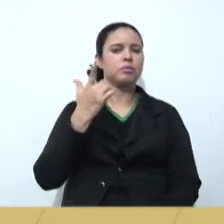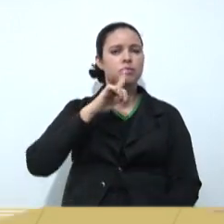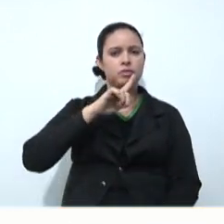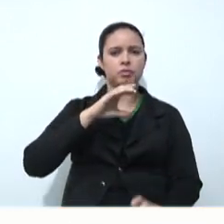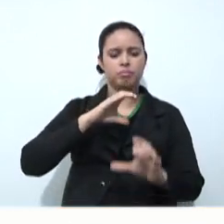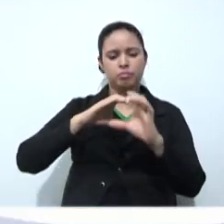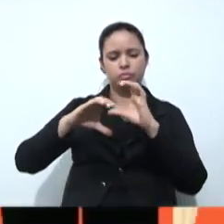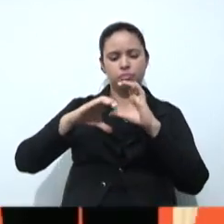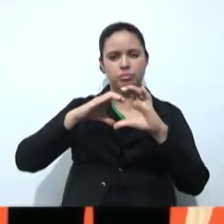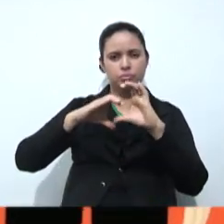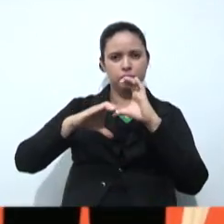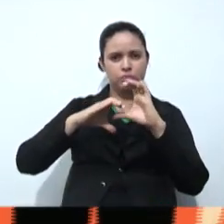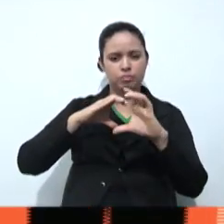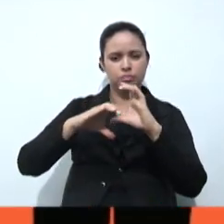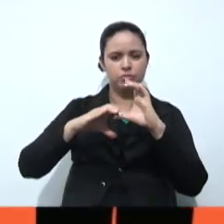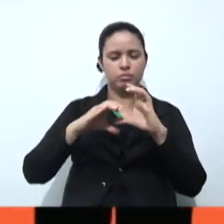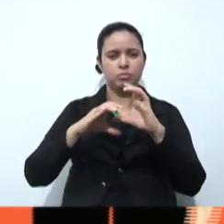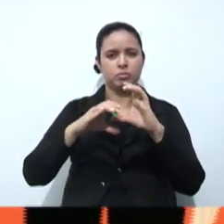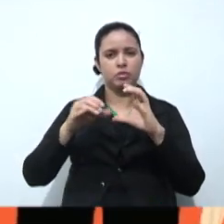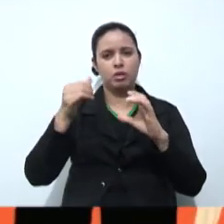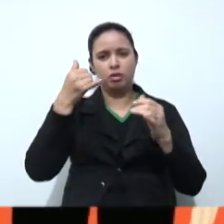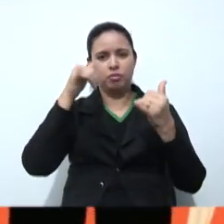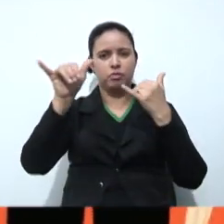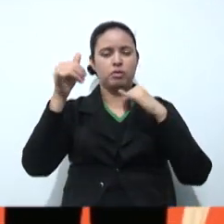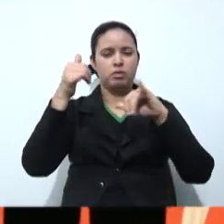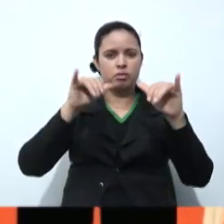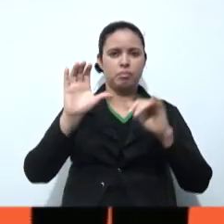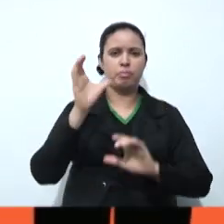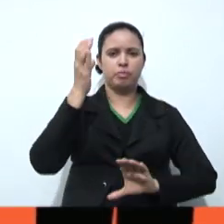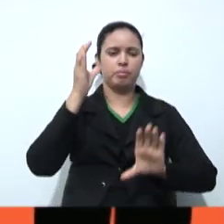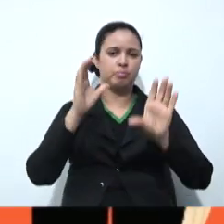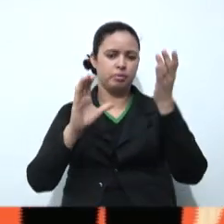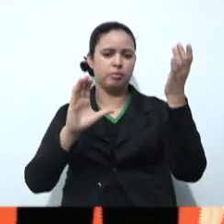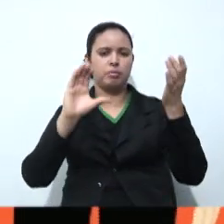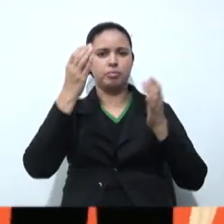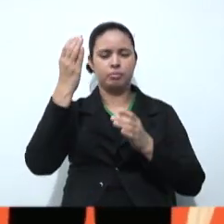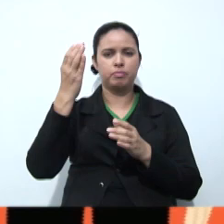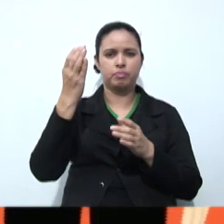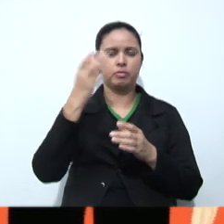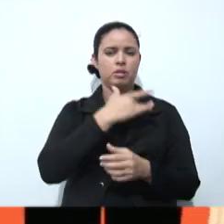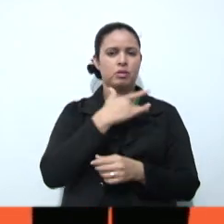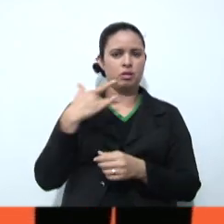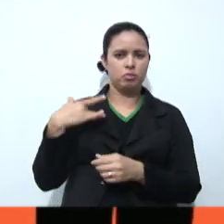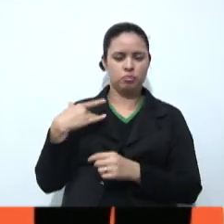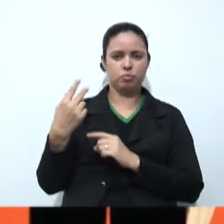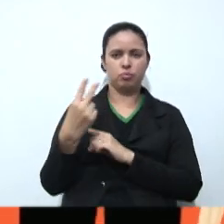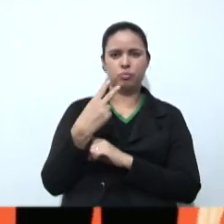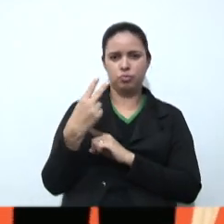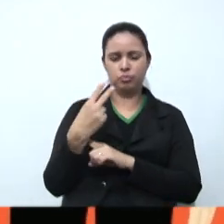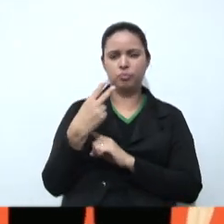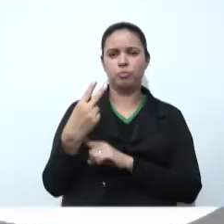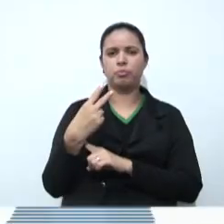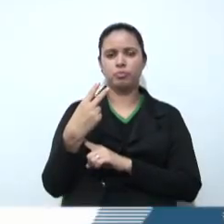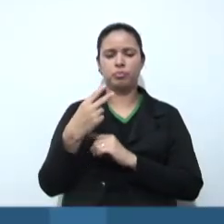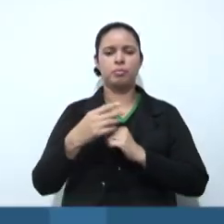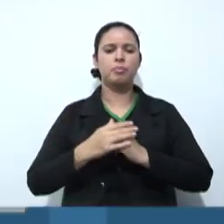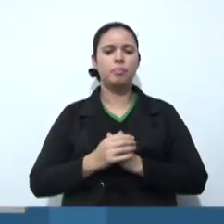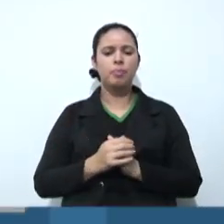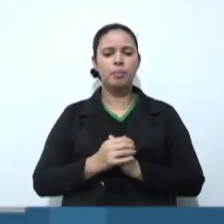para a conscientização sobre a prevenção de acidentes e a promoção da saúde por meio de ações no ambiente de